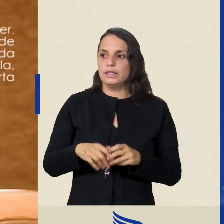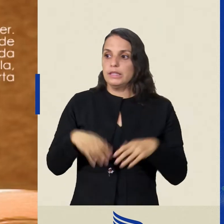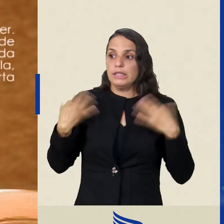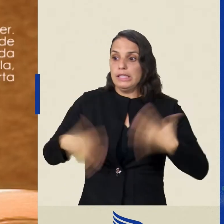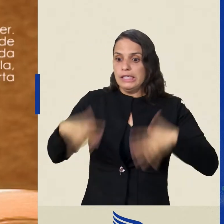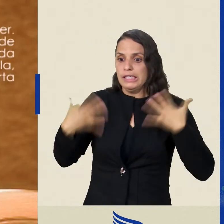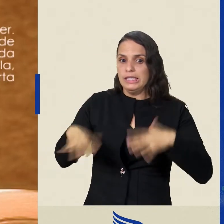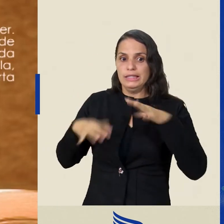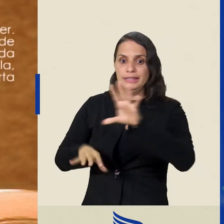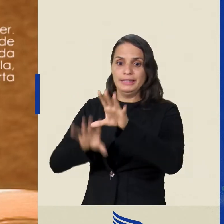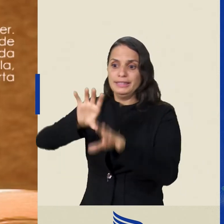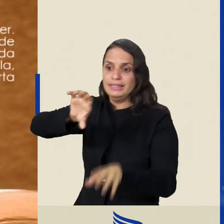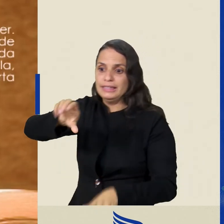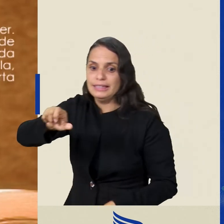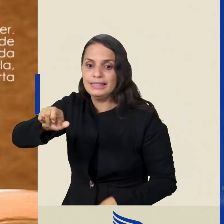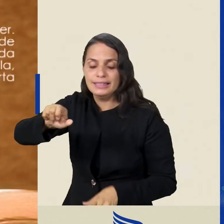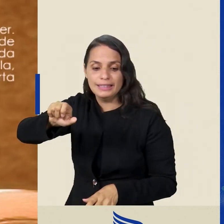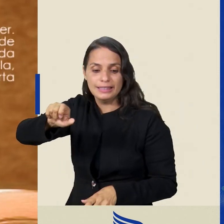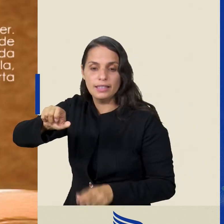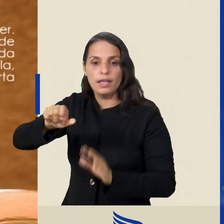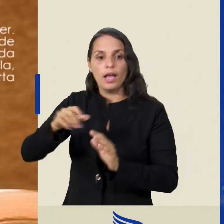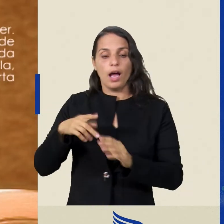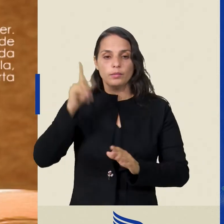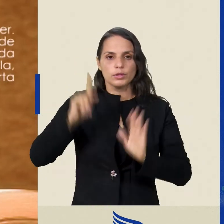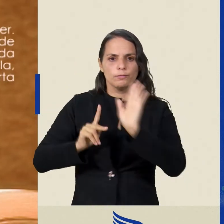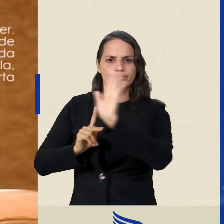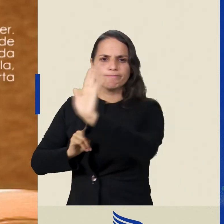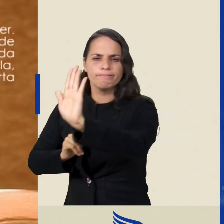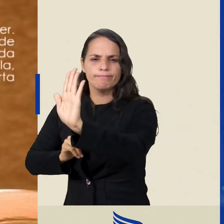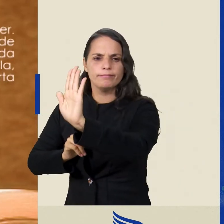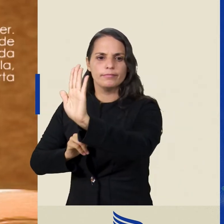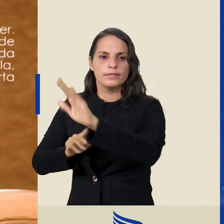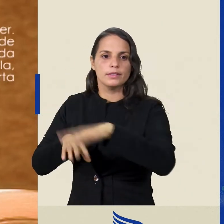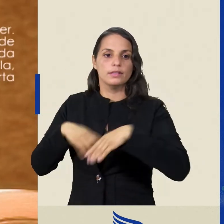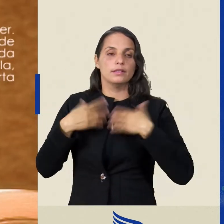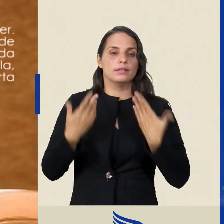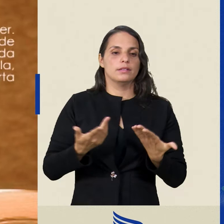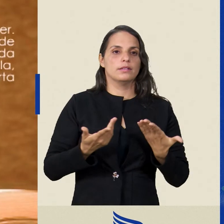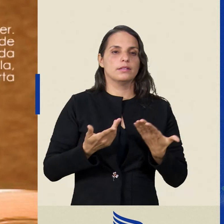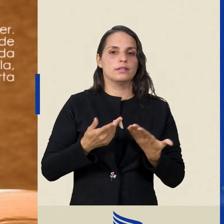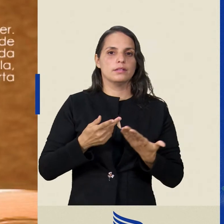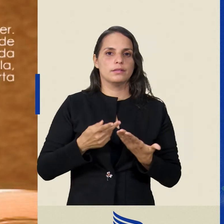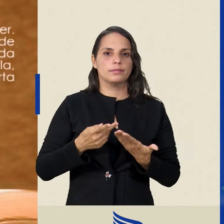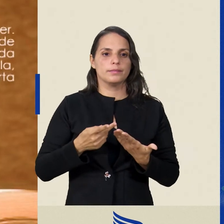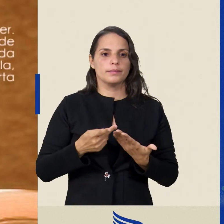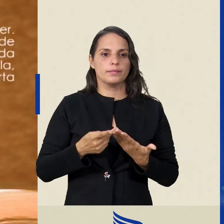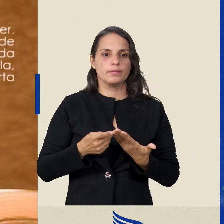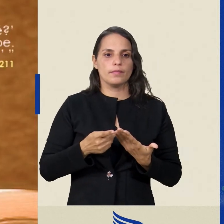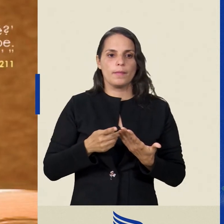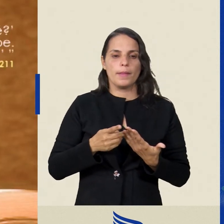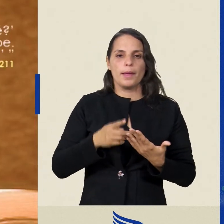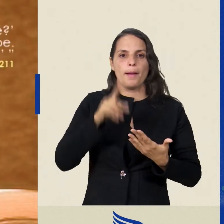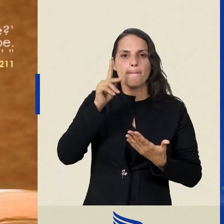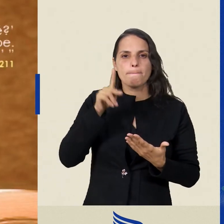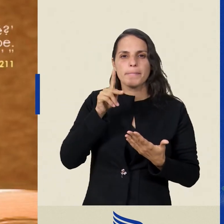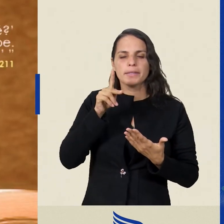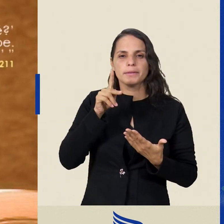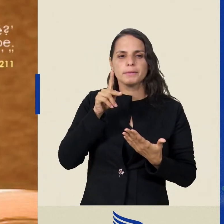maçaneta da porta, mas não lhe permitiram abri-la. Enquanto os que estavam perto da